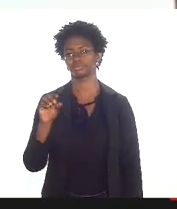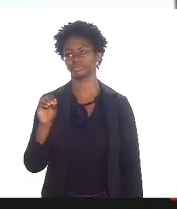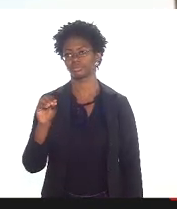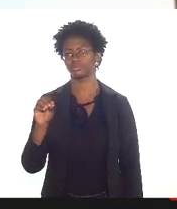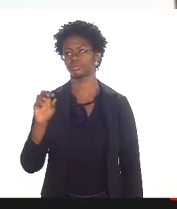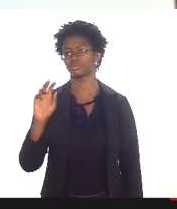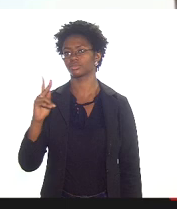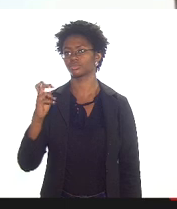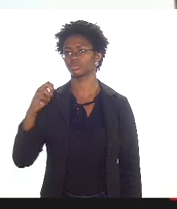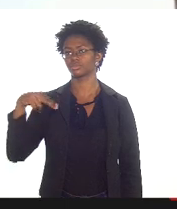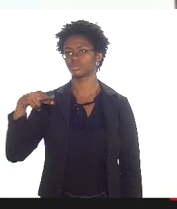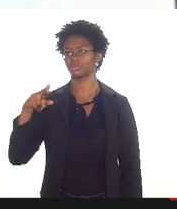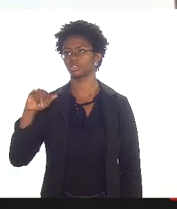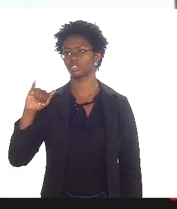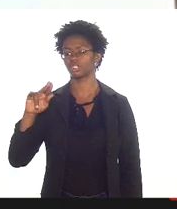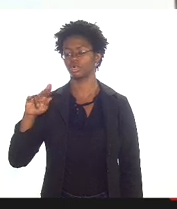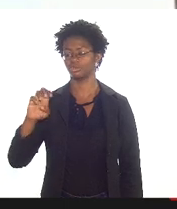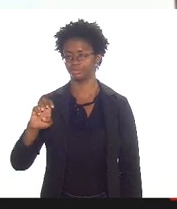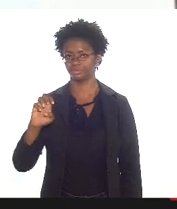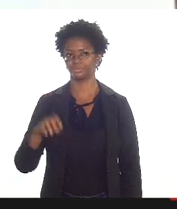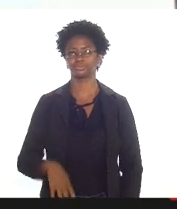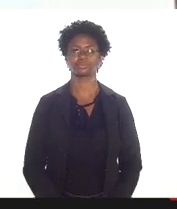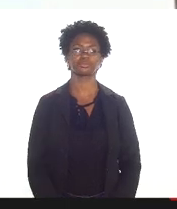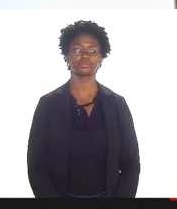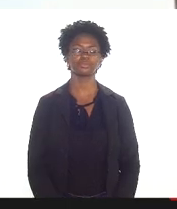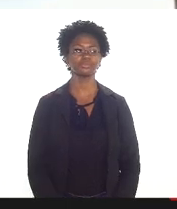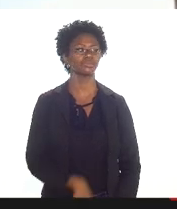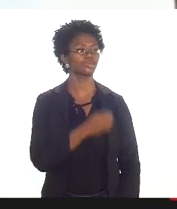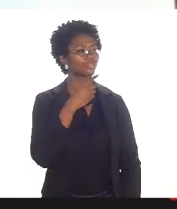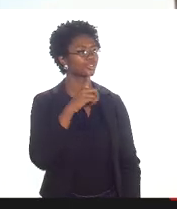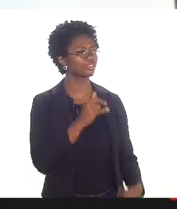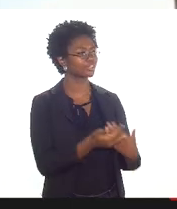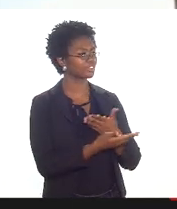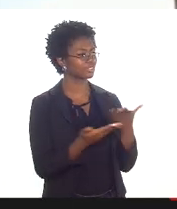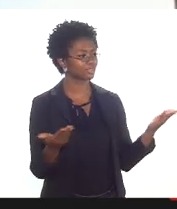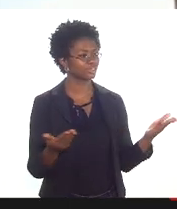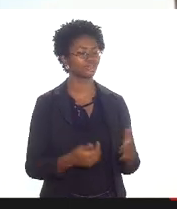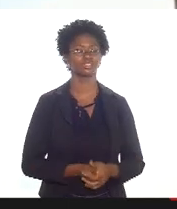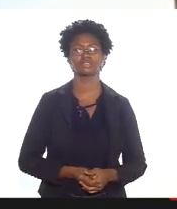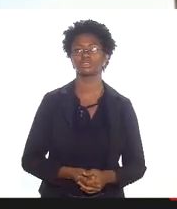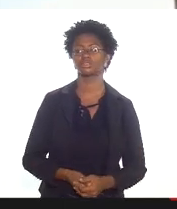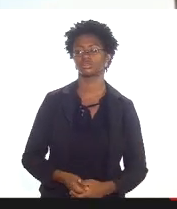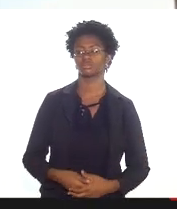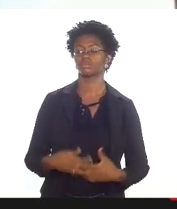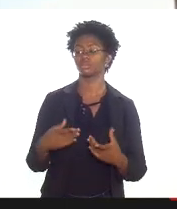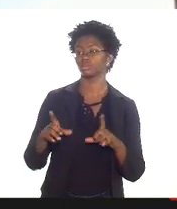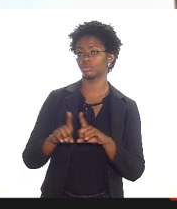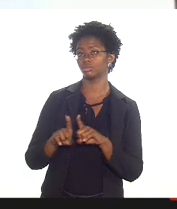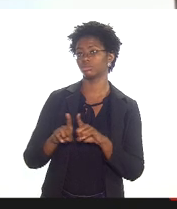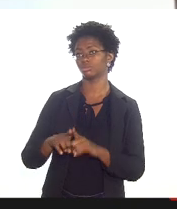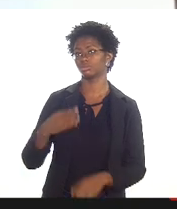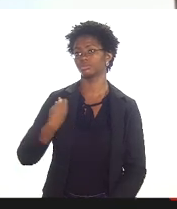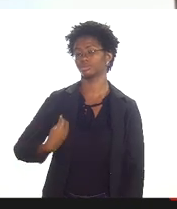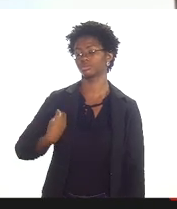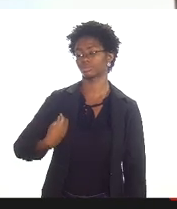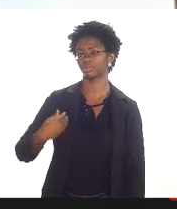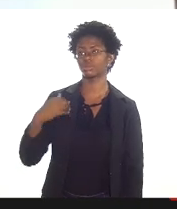Manier. Bom dia a todos, obrigado. A presença do auditor